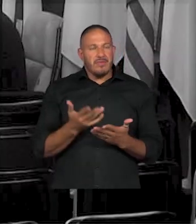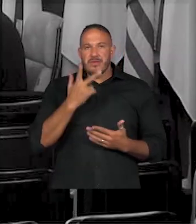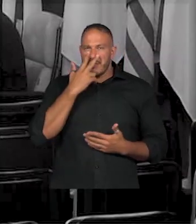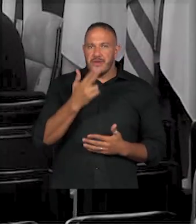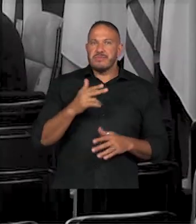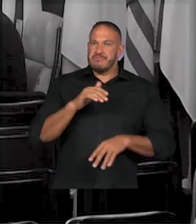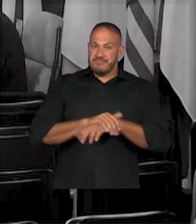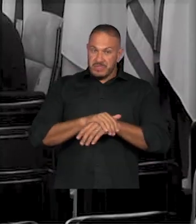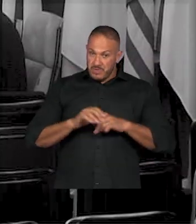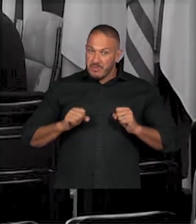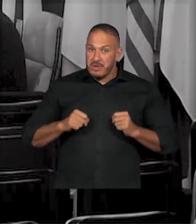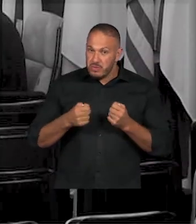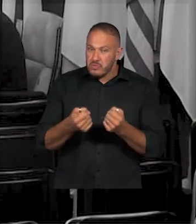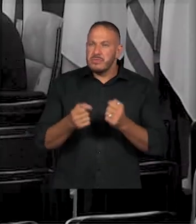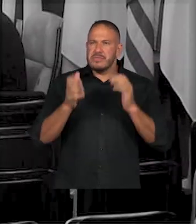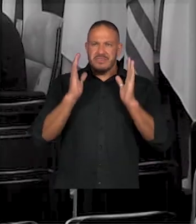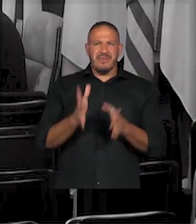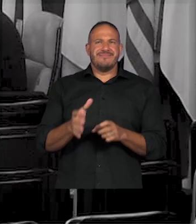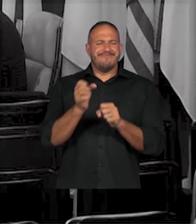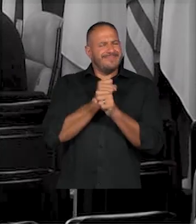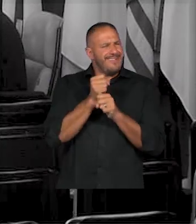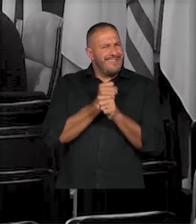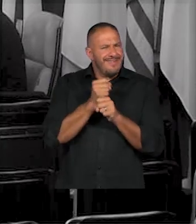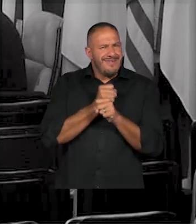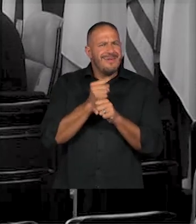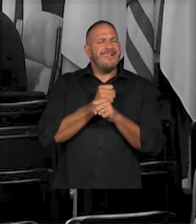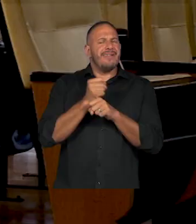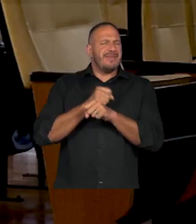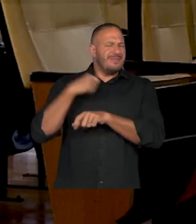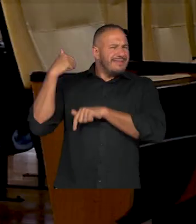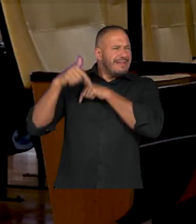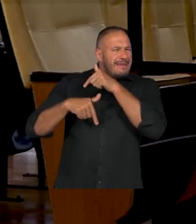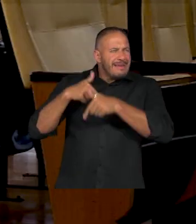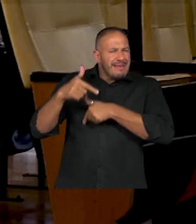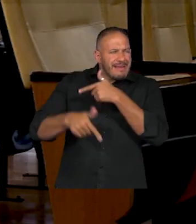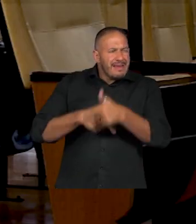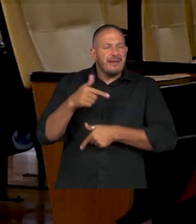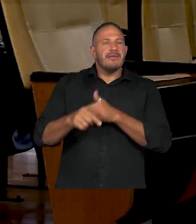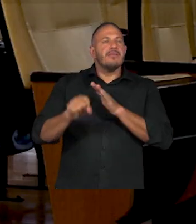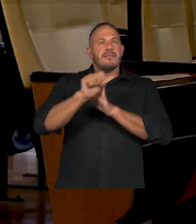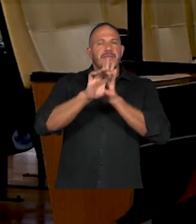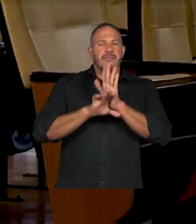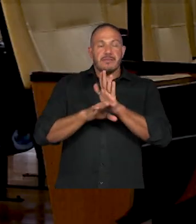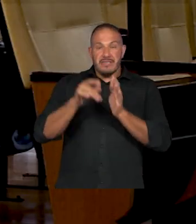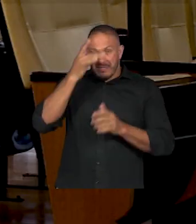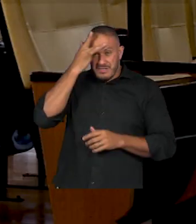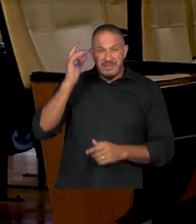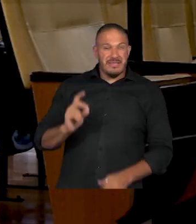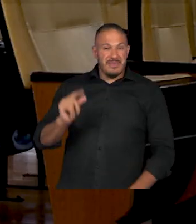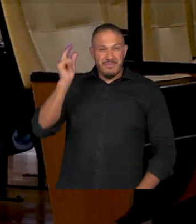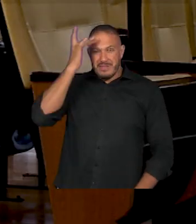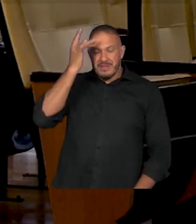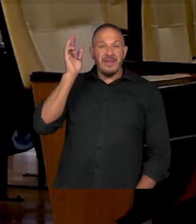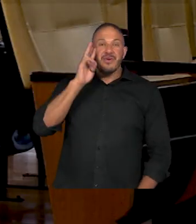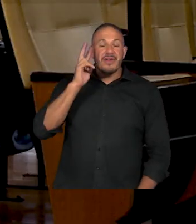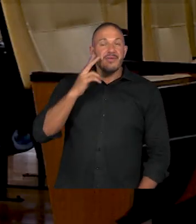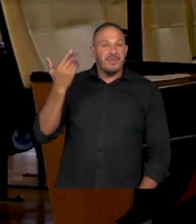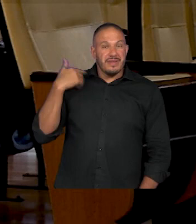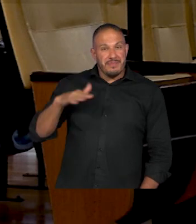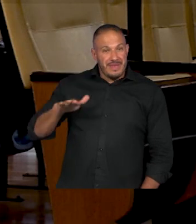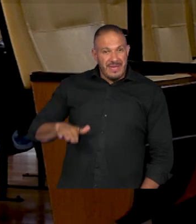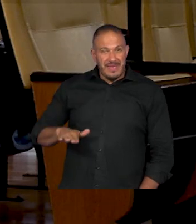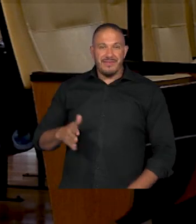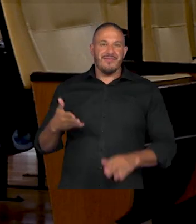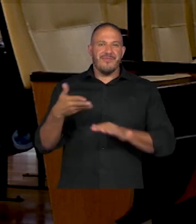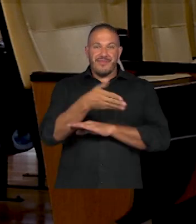luta que vem há muitos anos, né, muitos séculos. Antigamente, a pessoa, eu lembro quando eu era criança, se você ia na